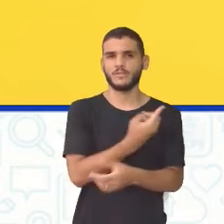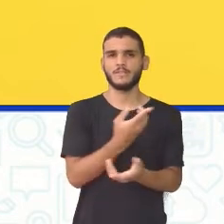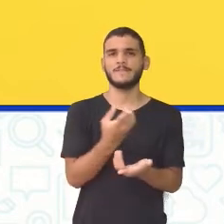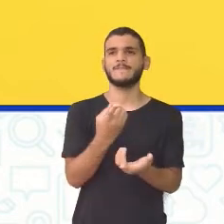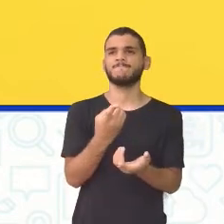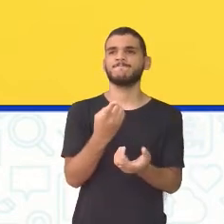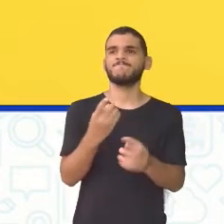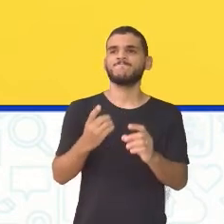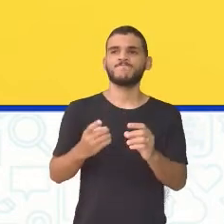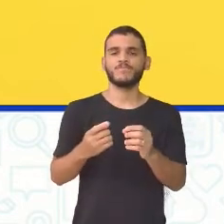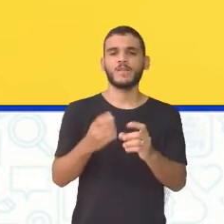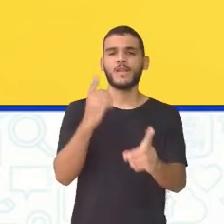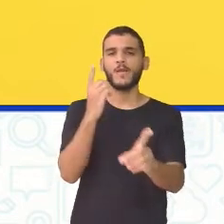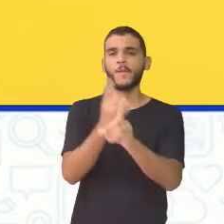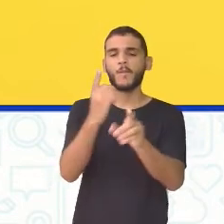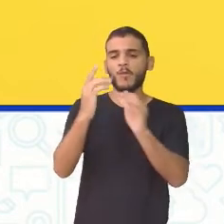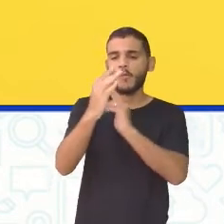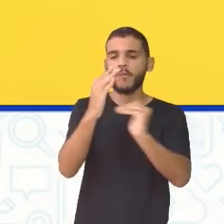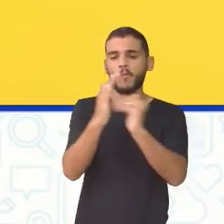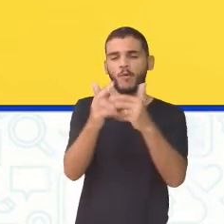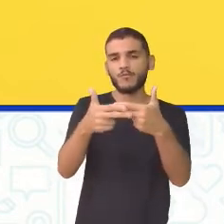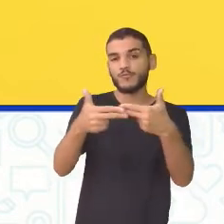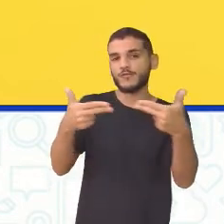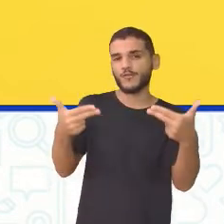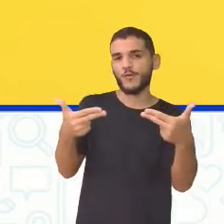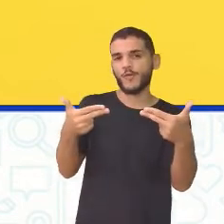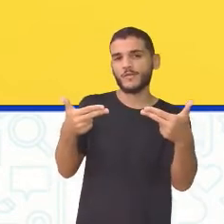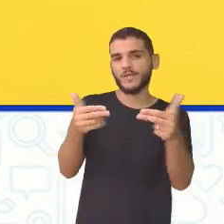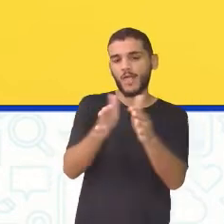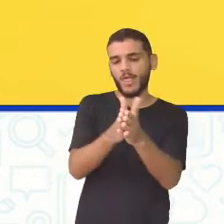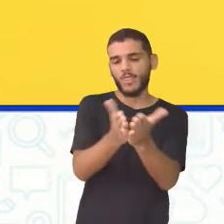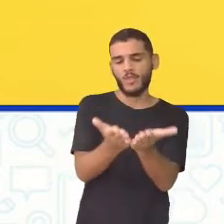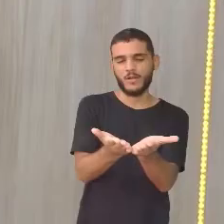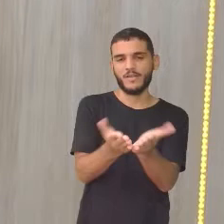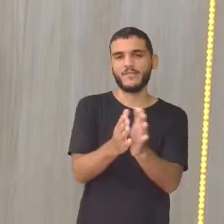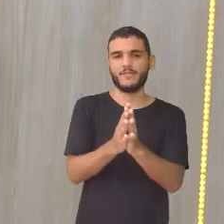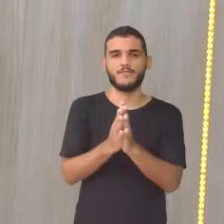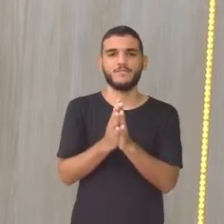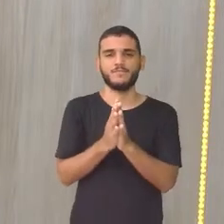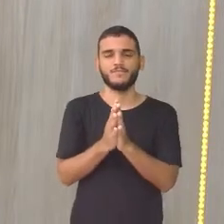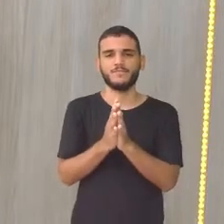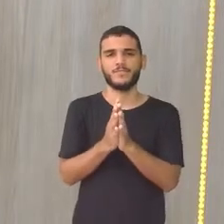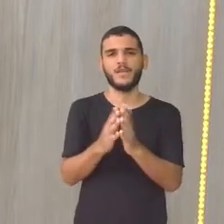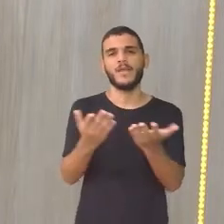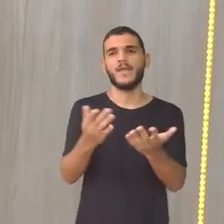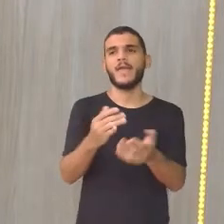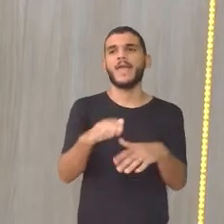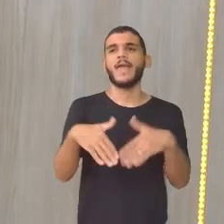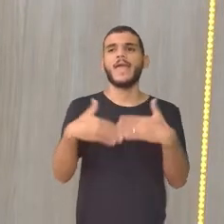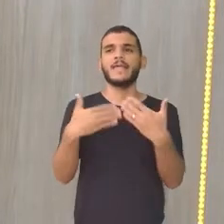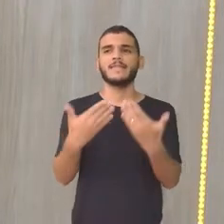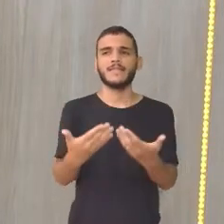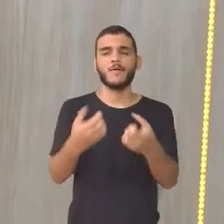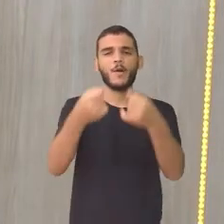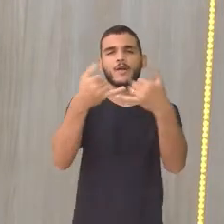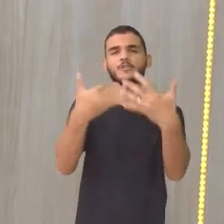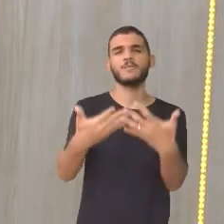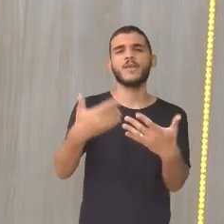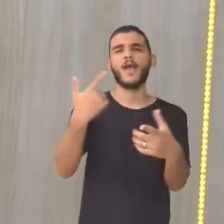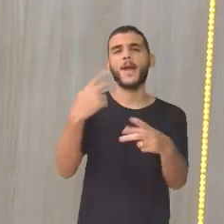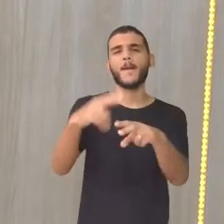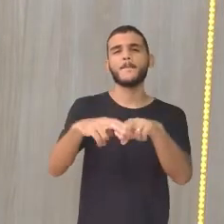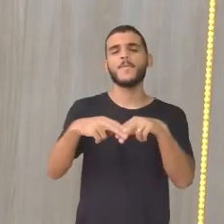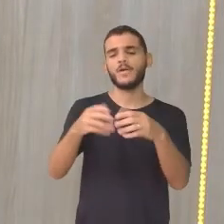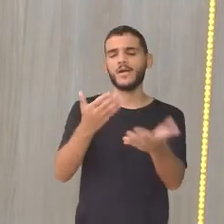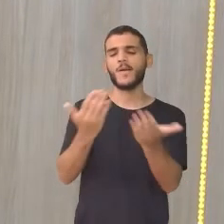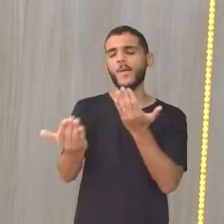mudo. Explique essa contradição. Não é? Mudo aqui é a mesma coisa que silencioso. Então, explique aí, pense